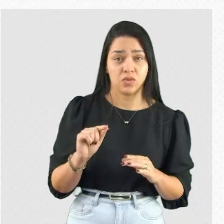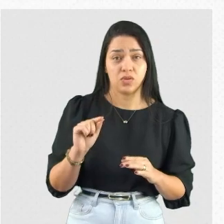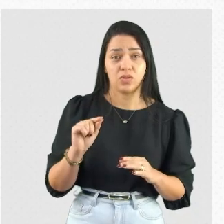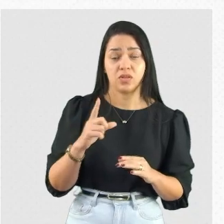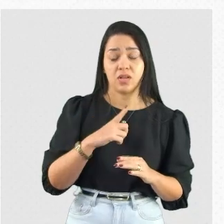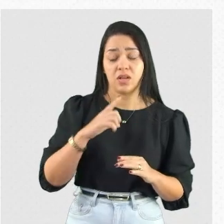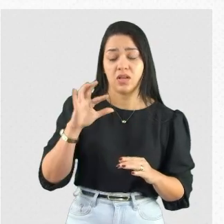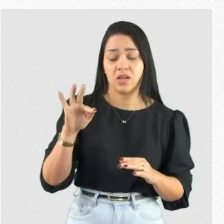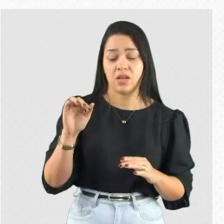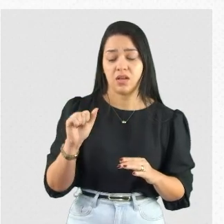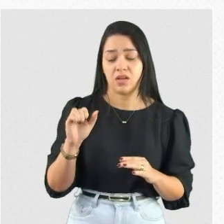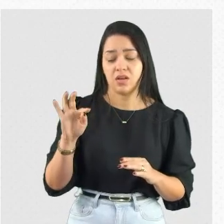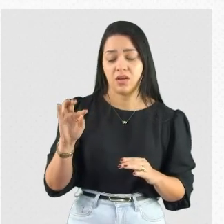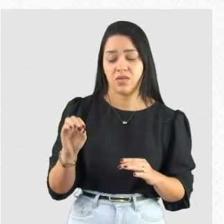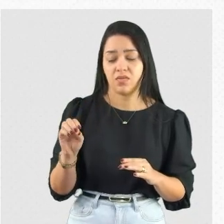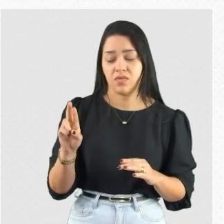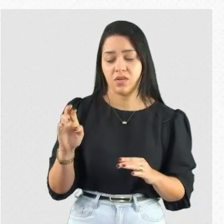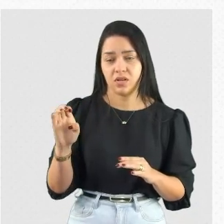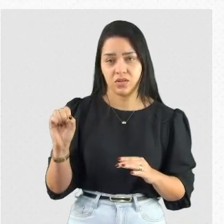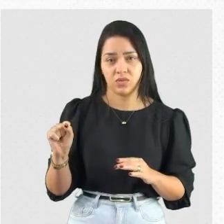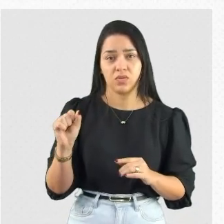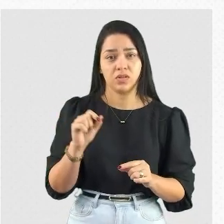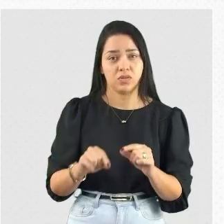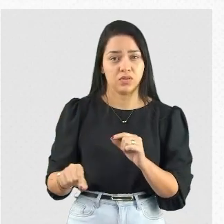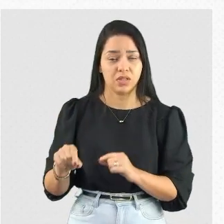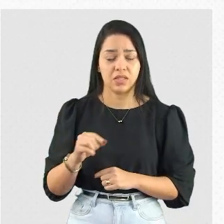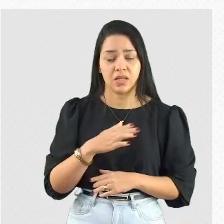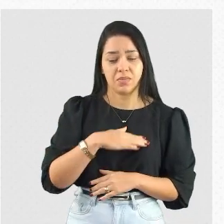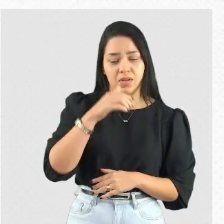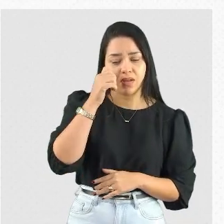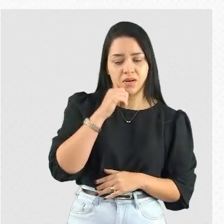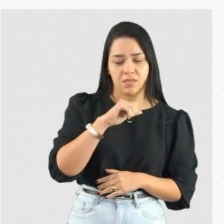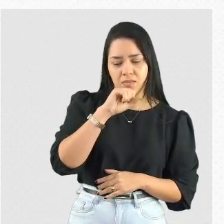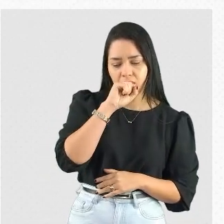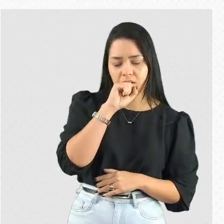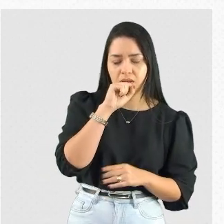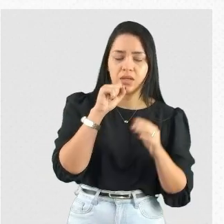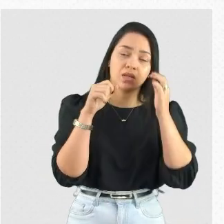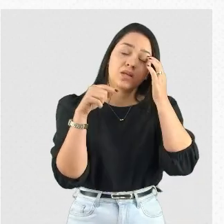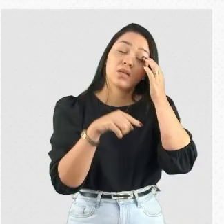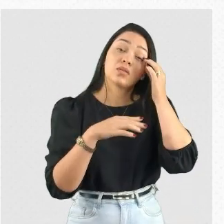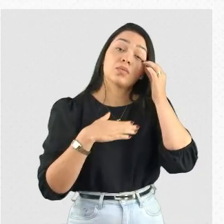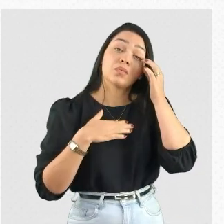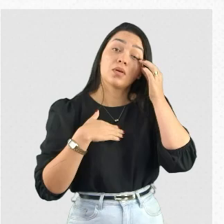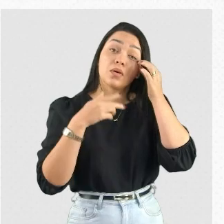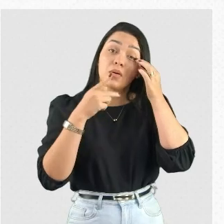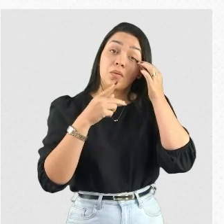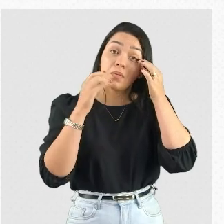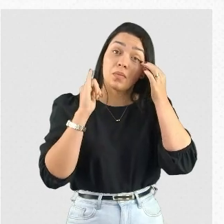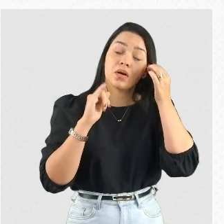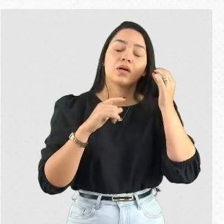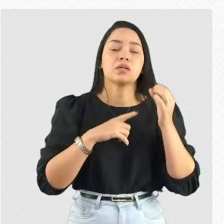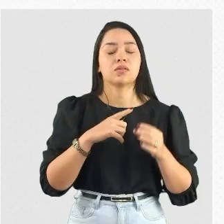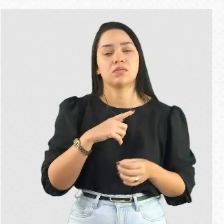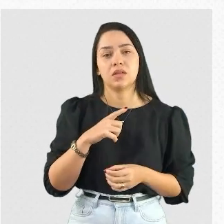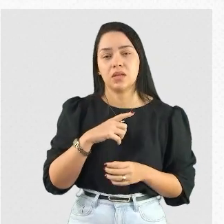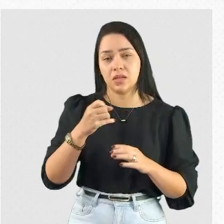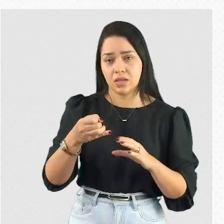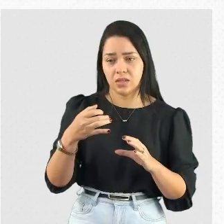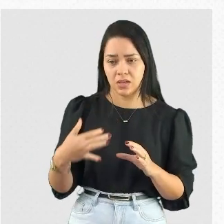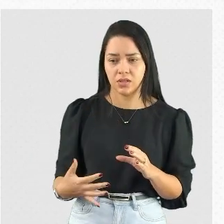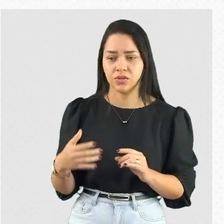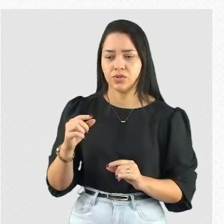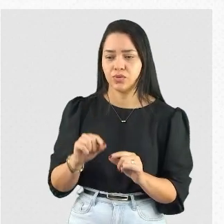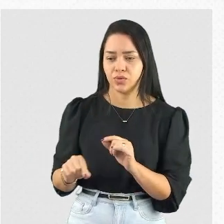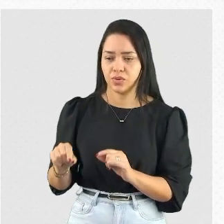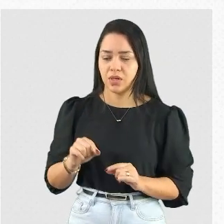fatores. Então, eu tenho um cromossomo que veio da minha mãe e eu tenho um cromossomo ali que veio do meu pai. Então, tenho características, tá?